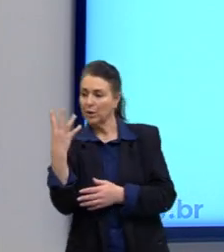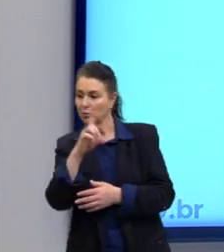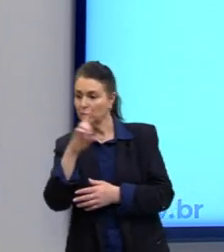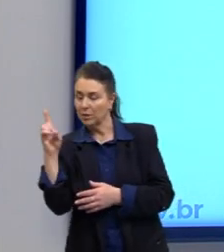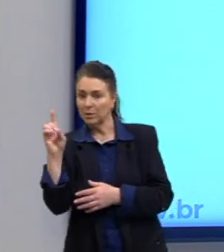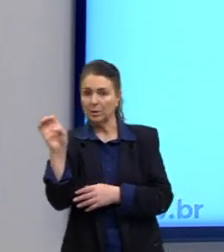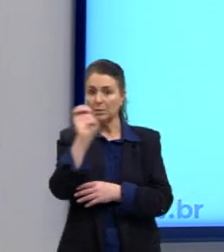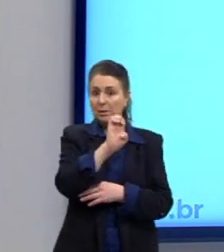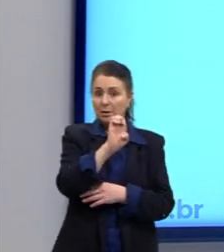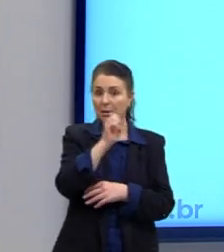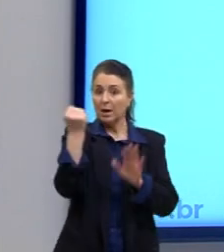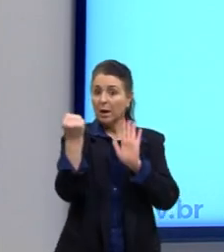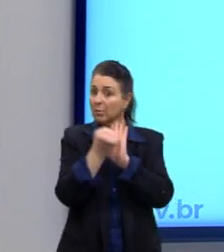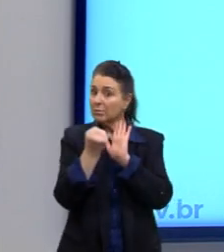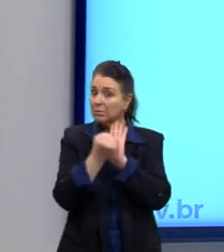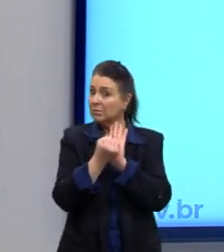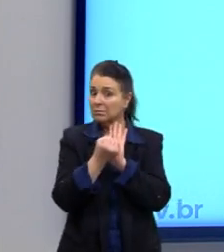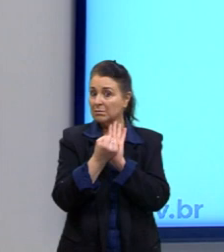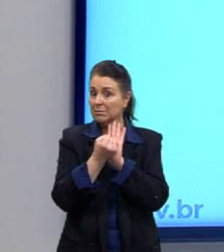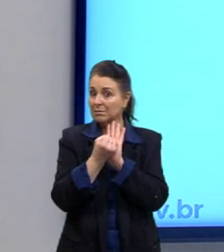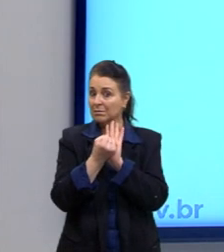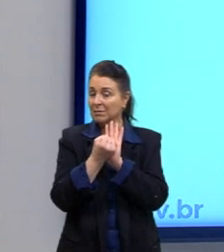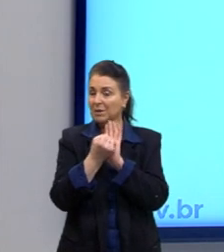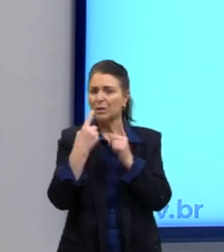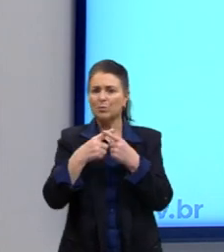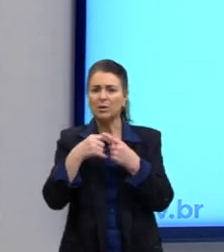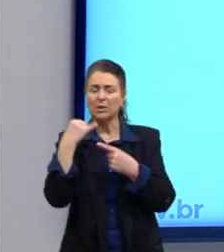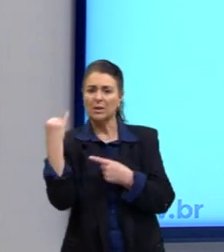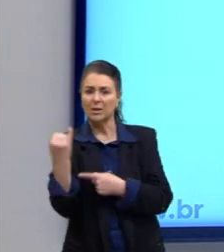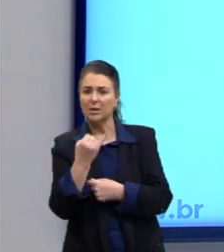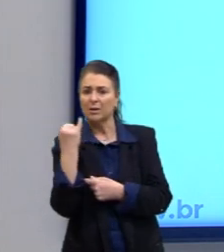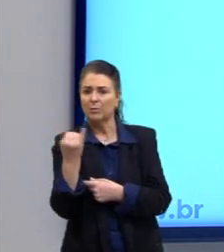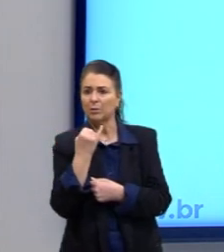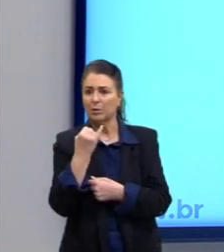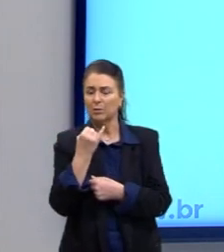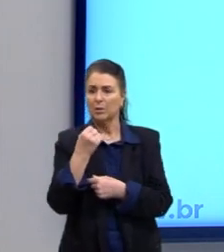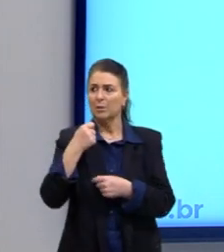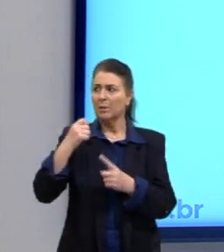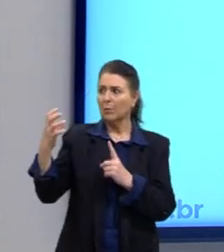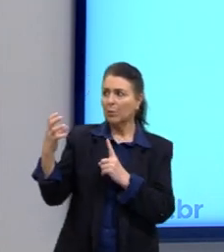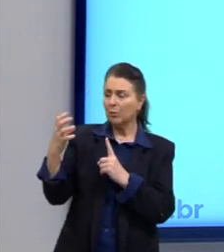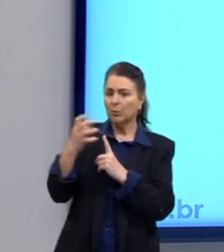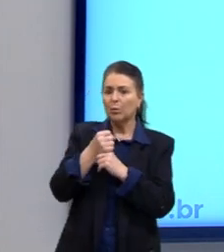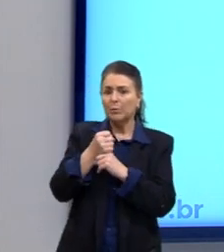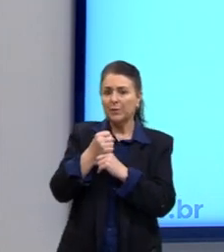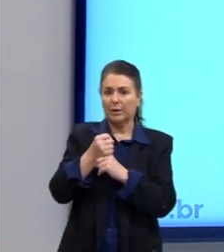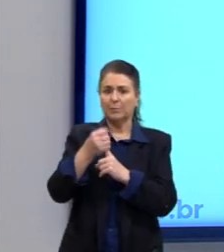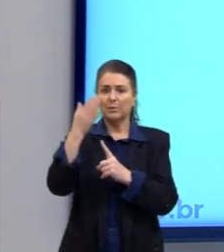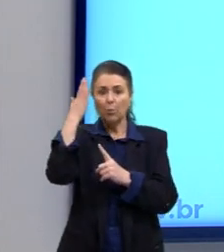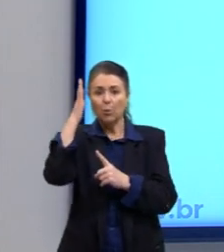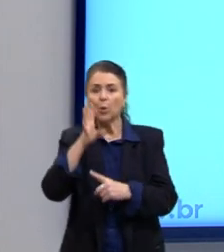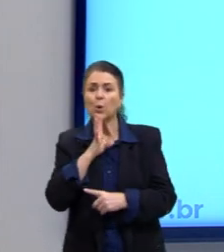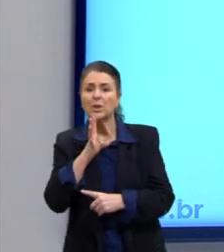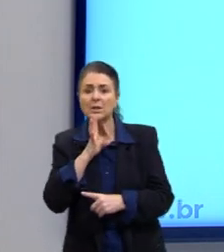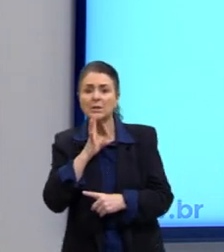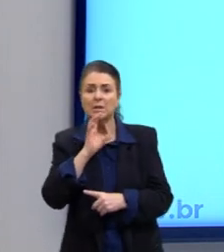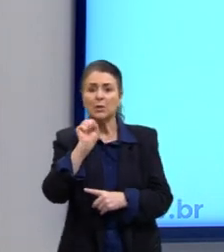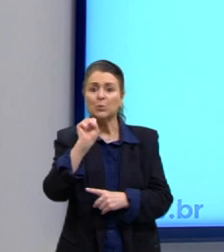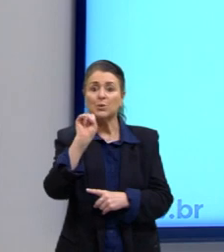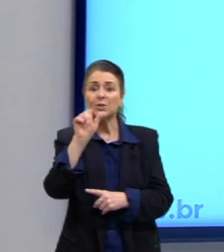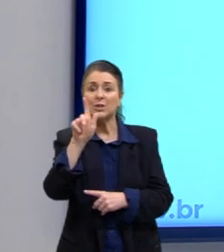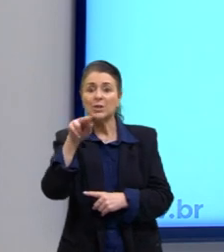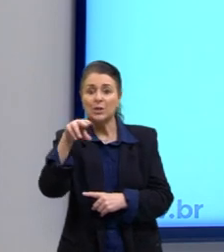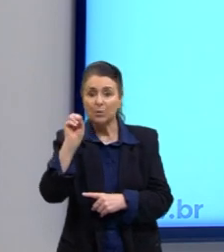um símbolo e aqui que a importância que ele fala né olha precisamos dominar os signos e combinações para dominar a